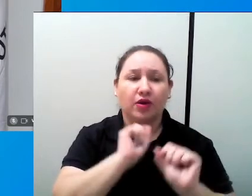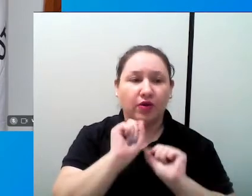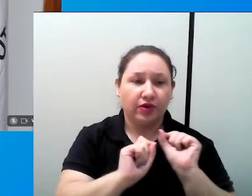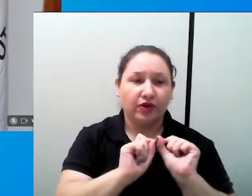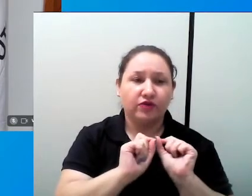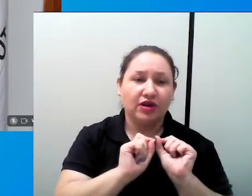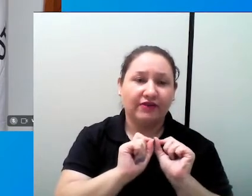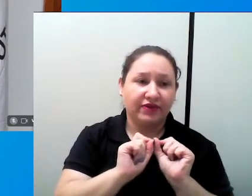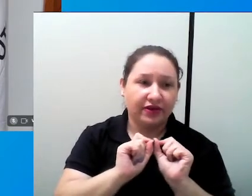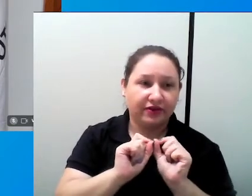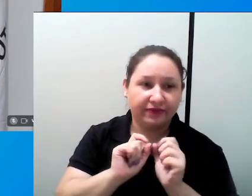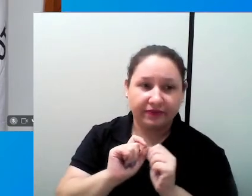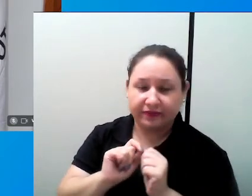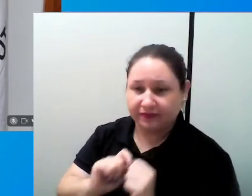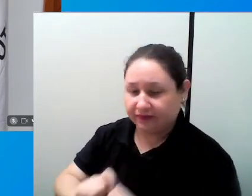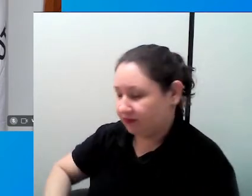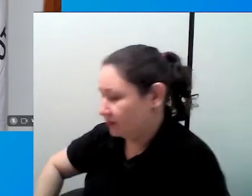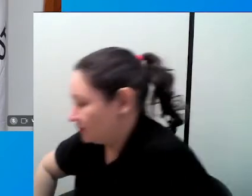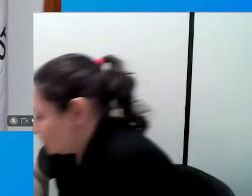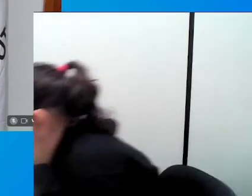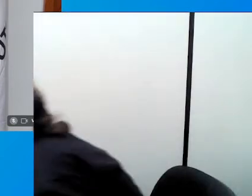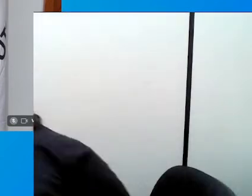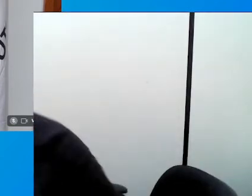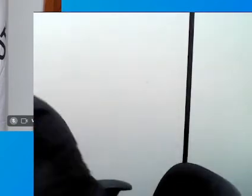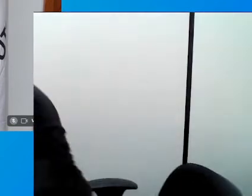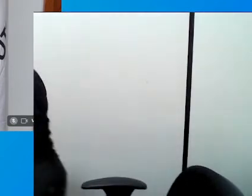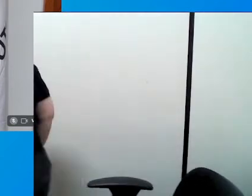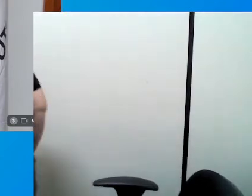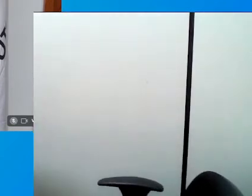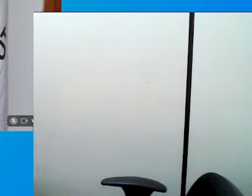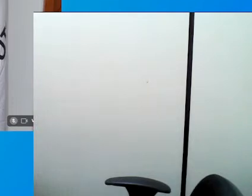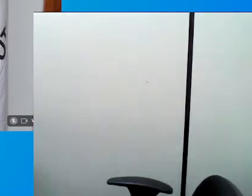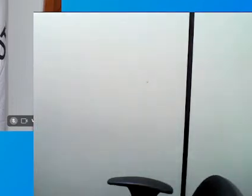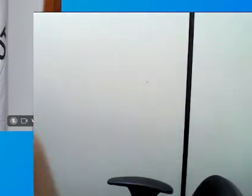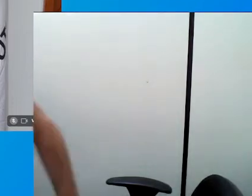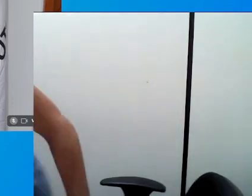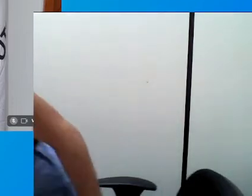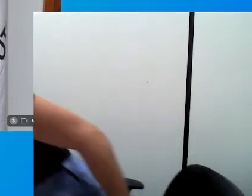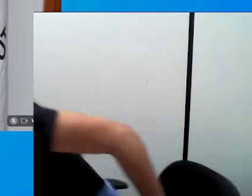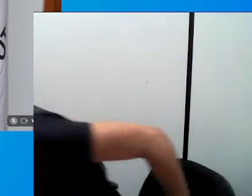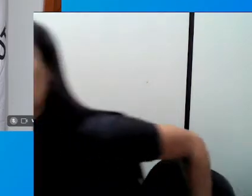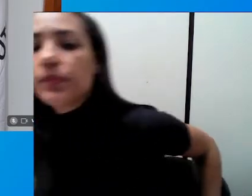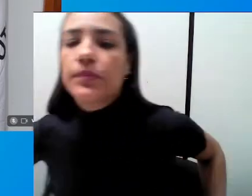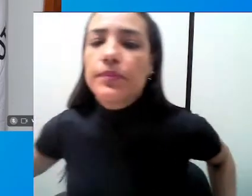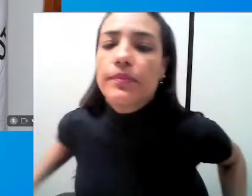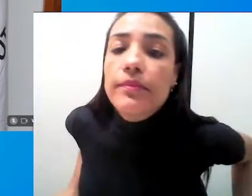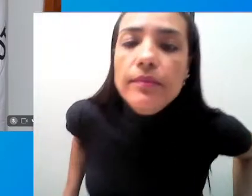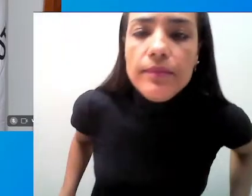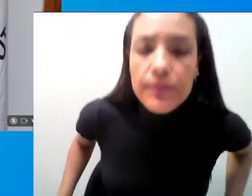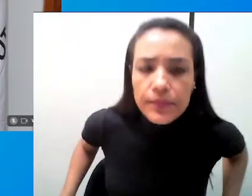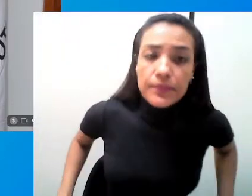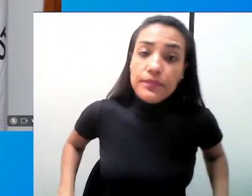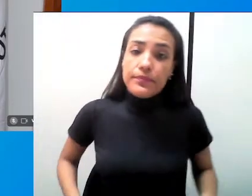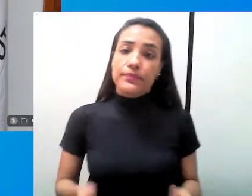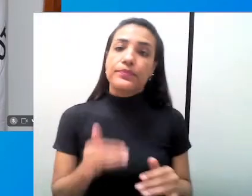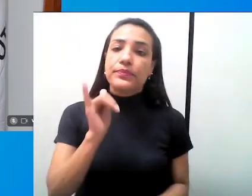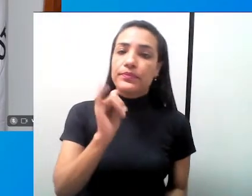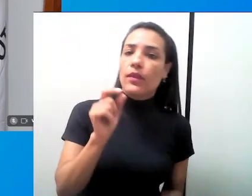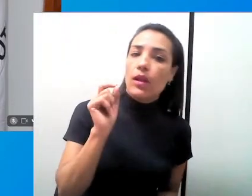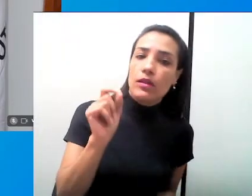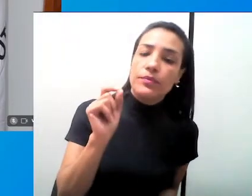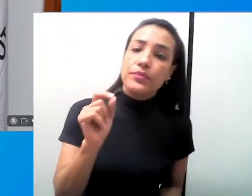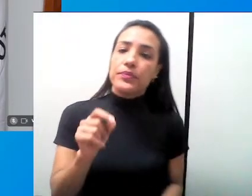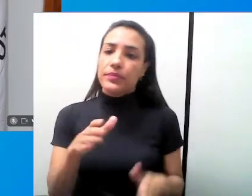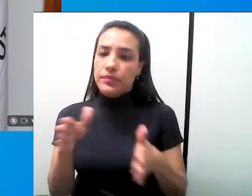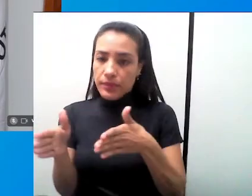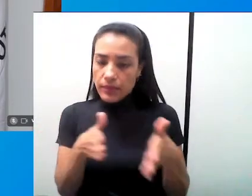gente, ao longo, tenho certeza, das falas de hoje, isso vai ficar bem claro. E dizer que realmente esse foi um